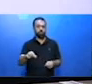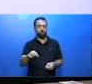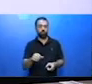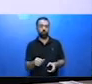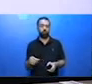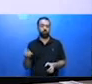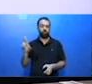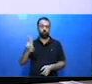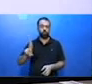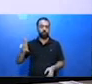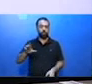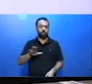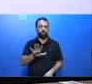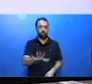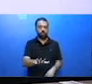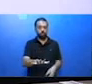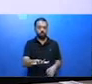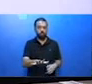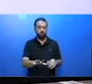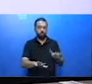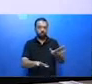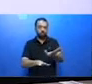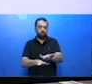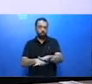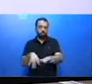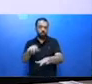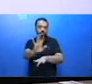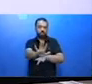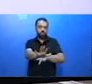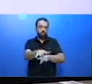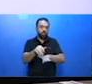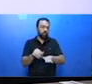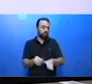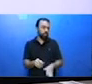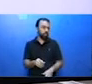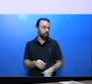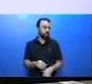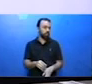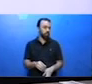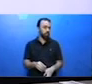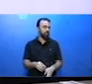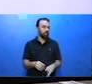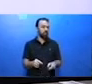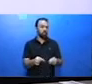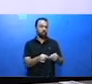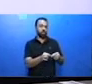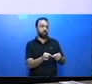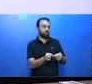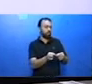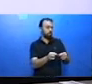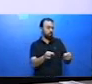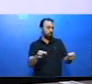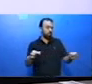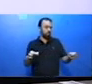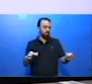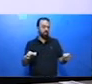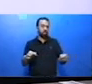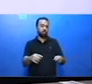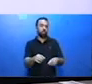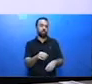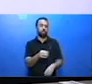número 6 tem os palmos. Usou 6 palmos para marcar o tamanho, se não me engano, da porta,